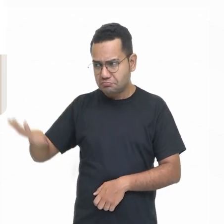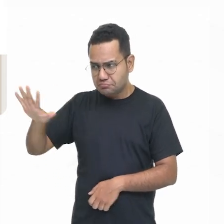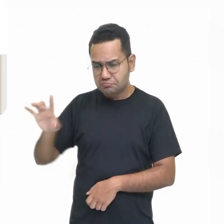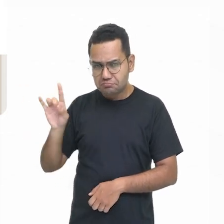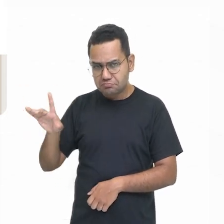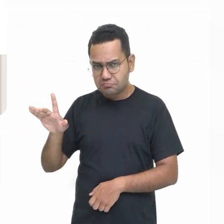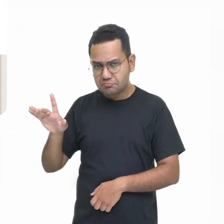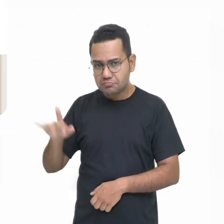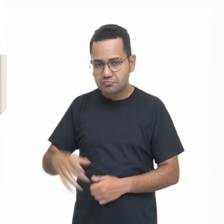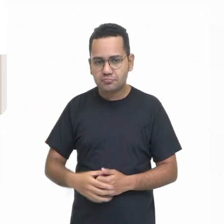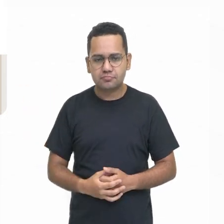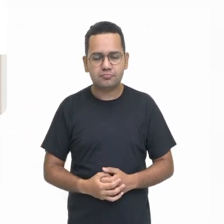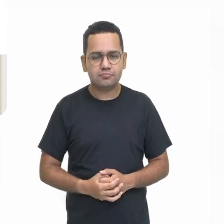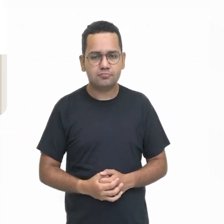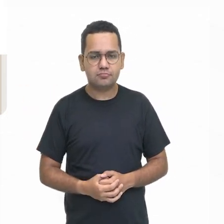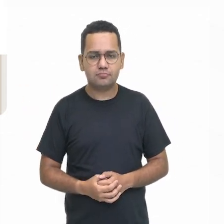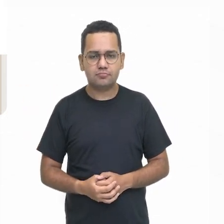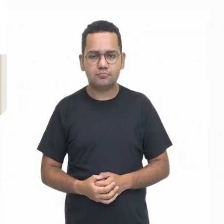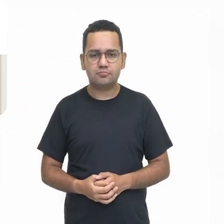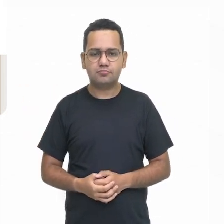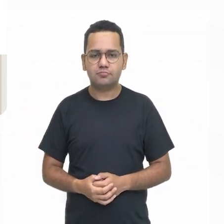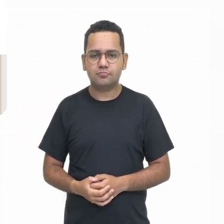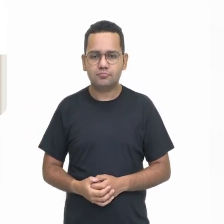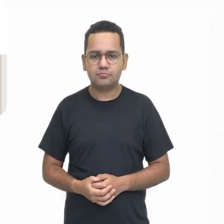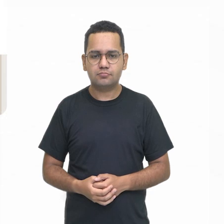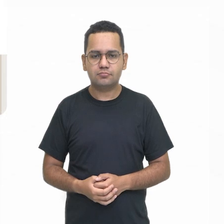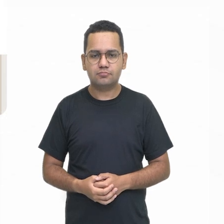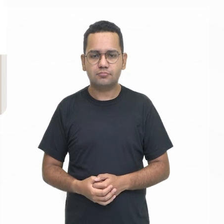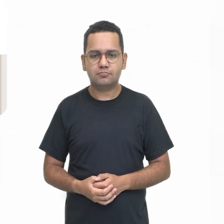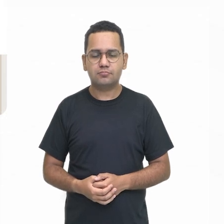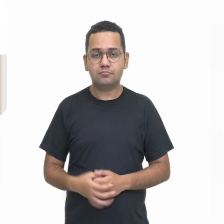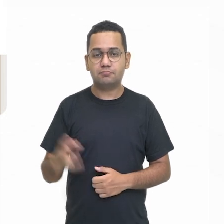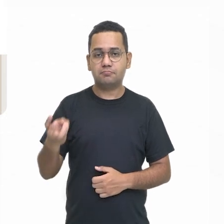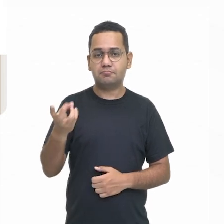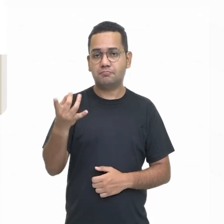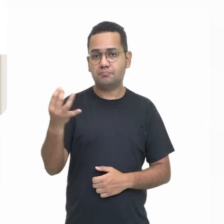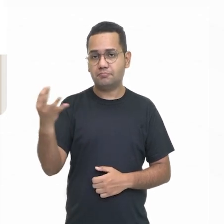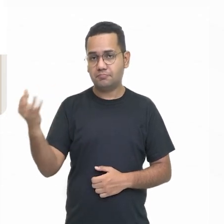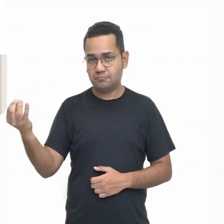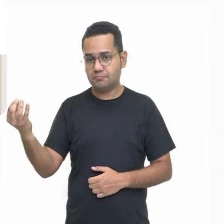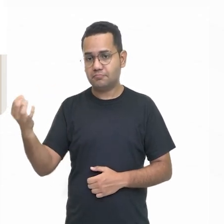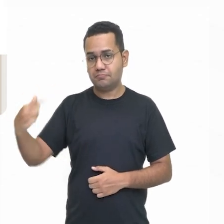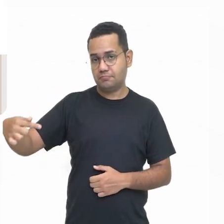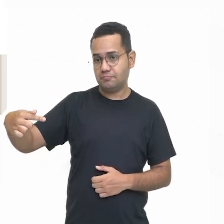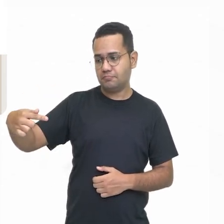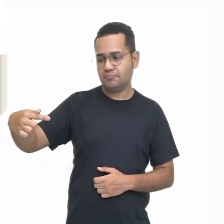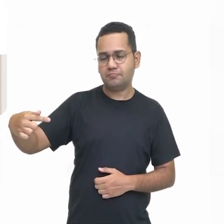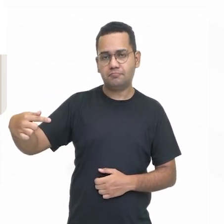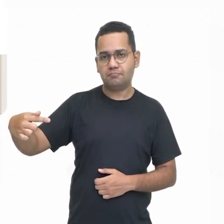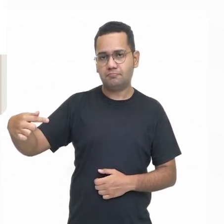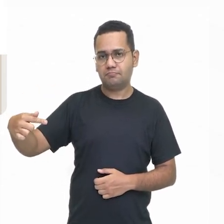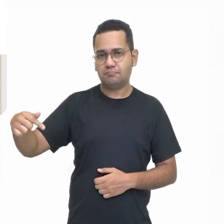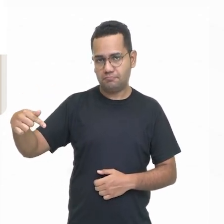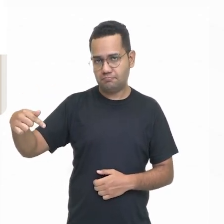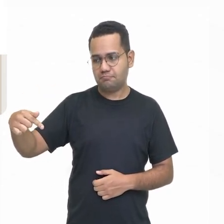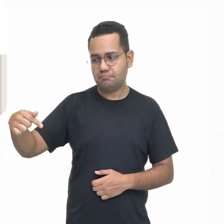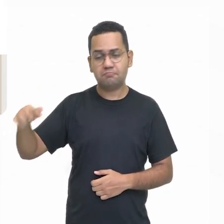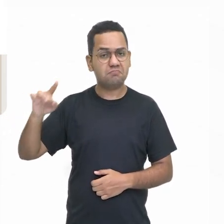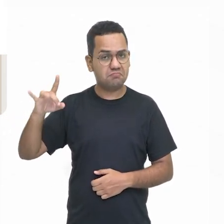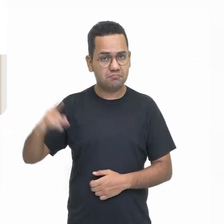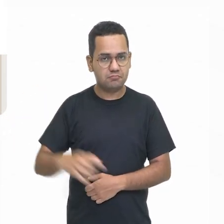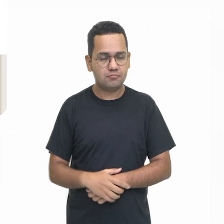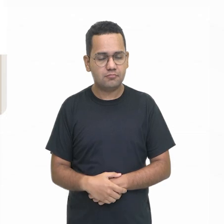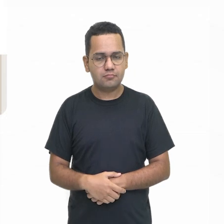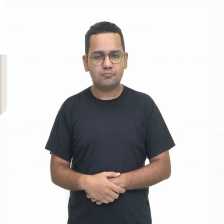aí nessa imagem que nós temos 1, 2, 3, 4, 5, 6, 7